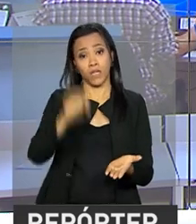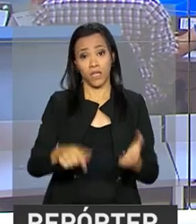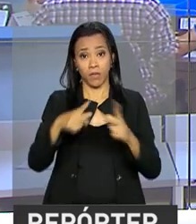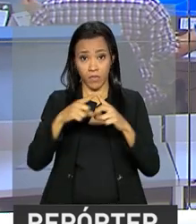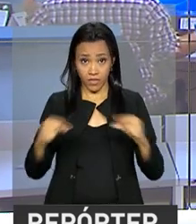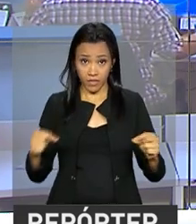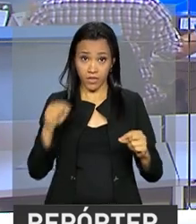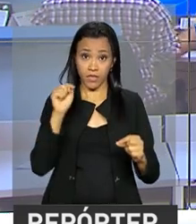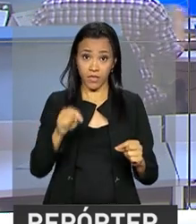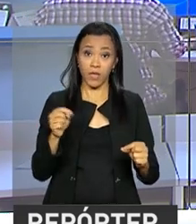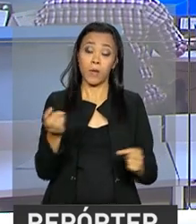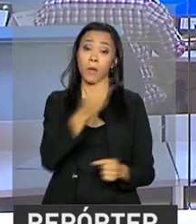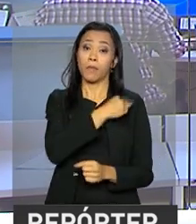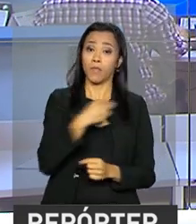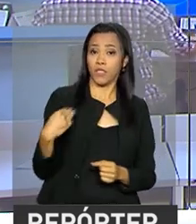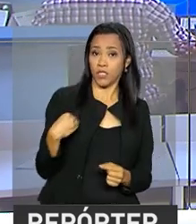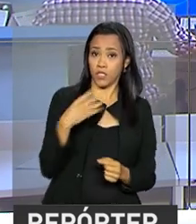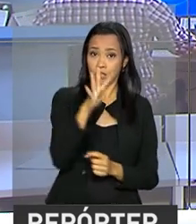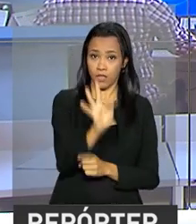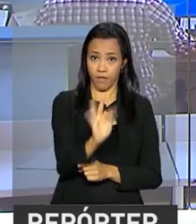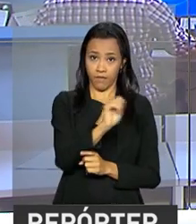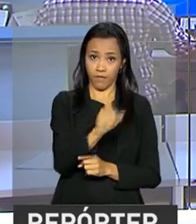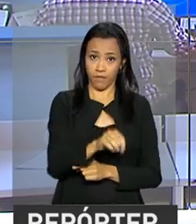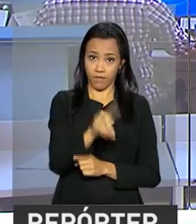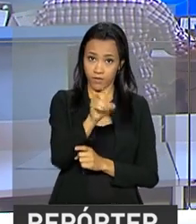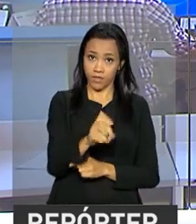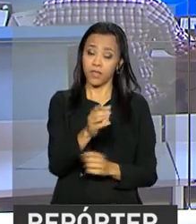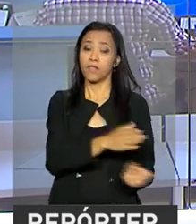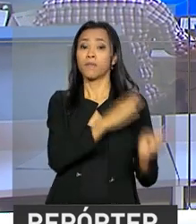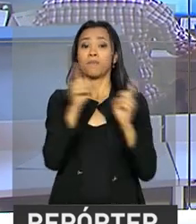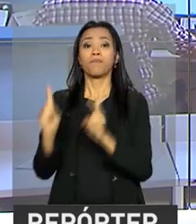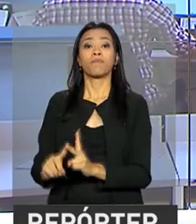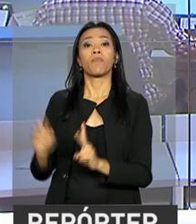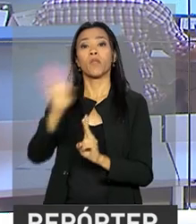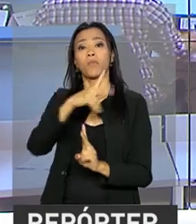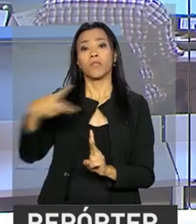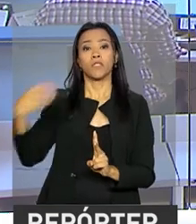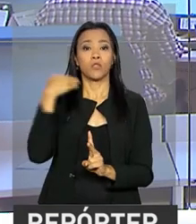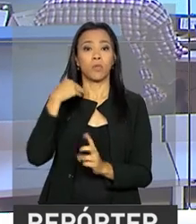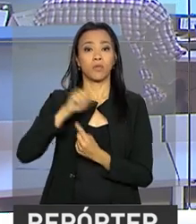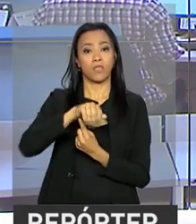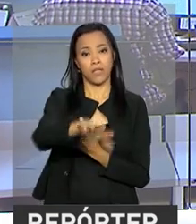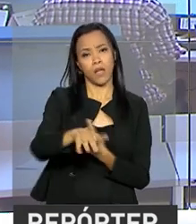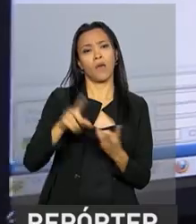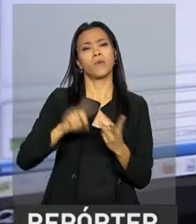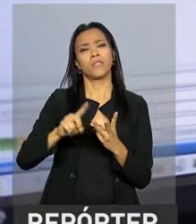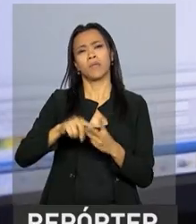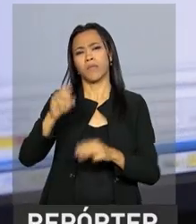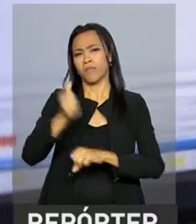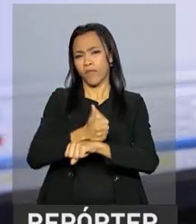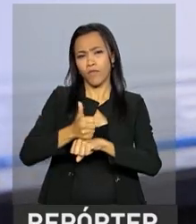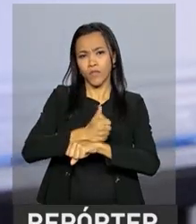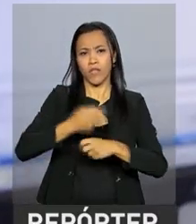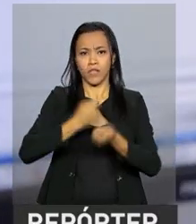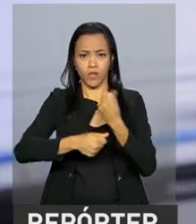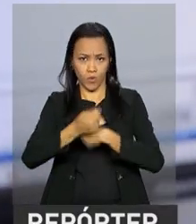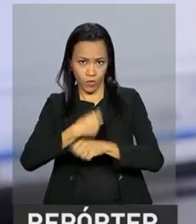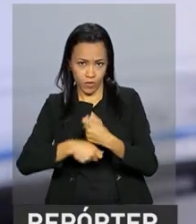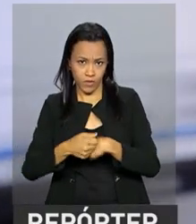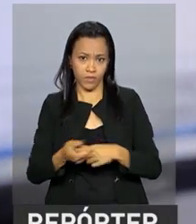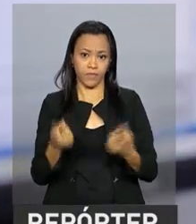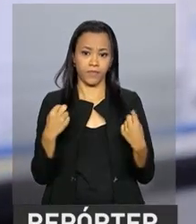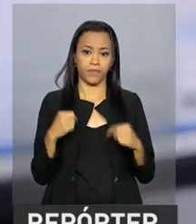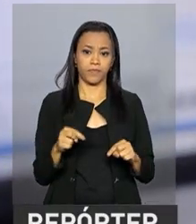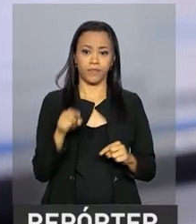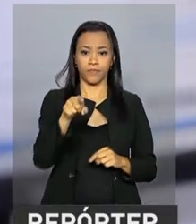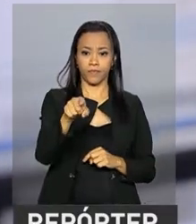em Brasília entre o ministro da fazenda e o presidente do Banco Central e economistas spread